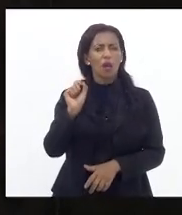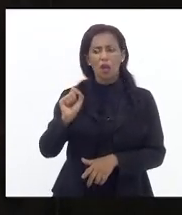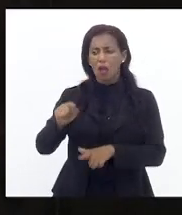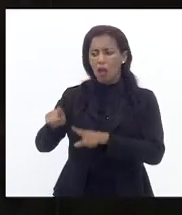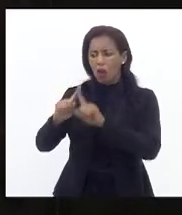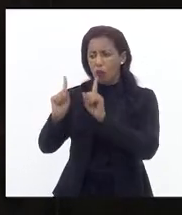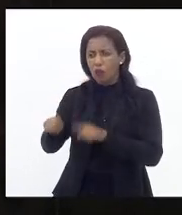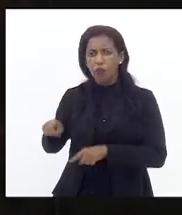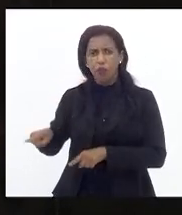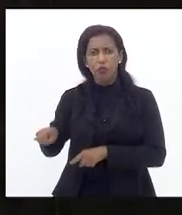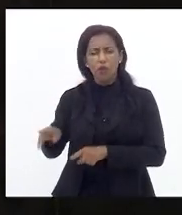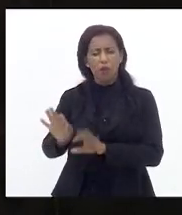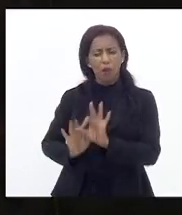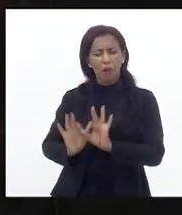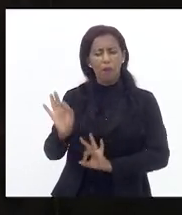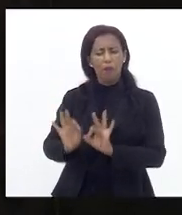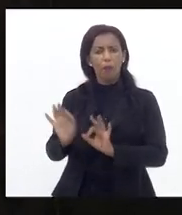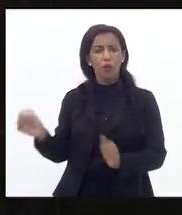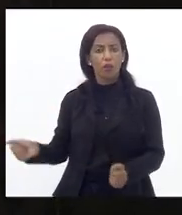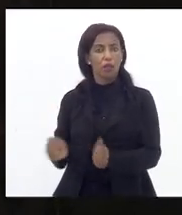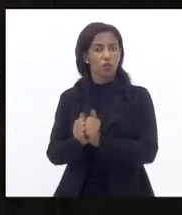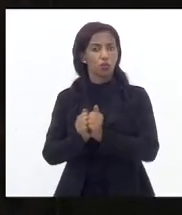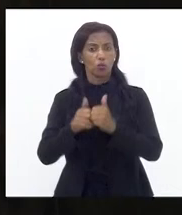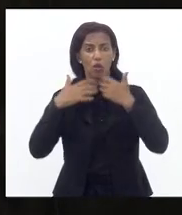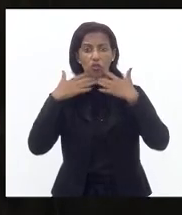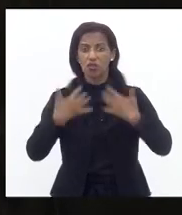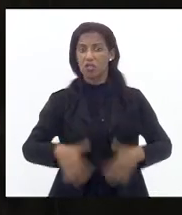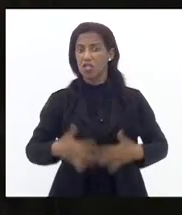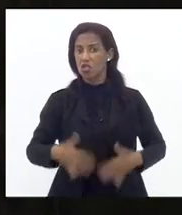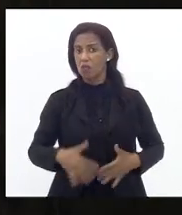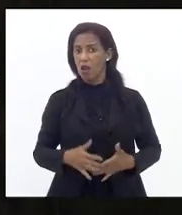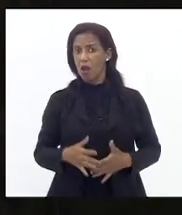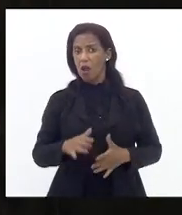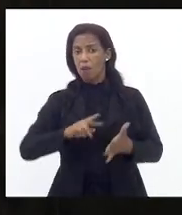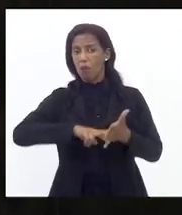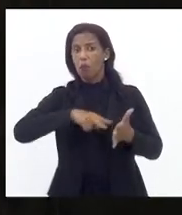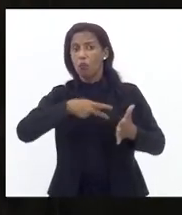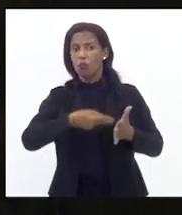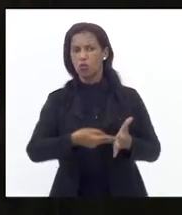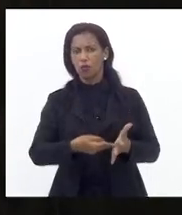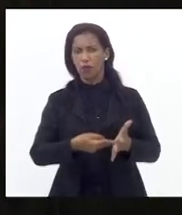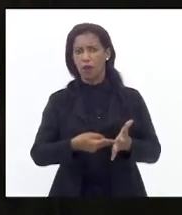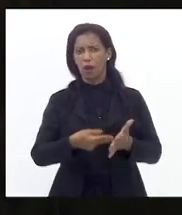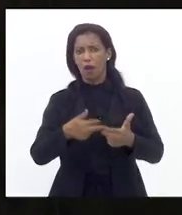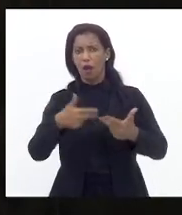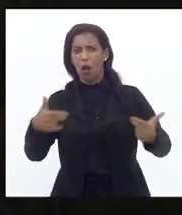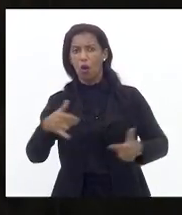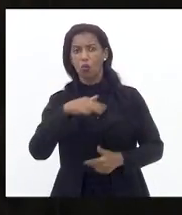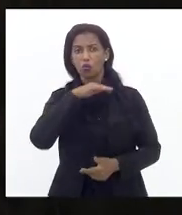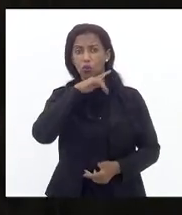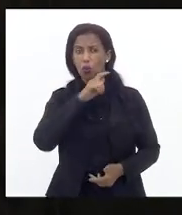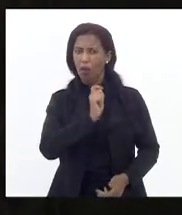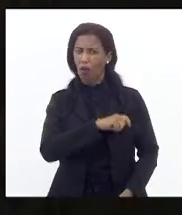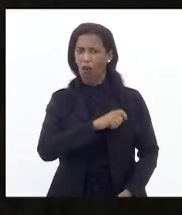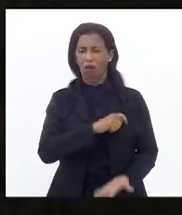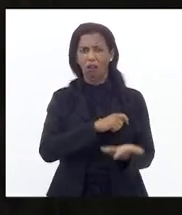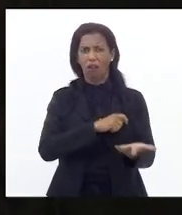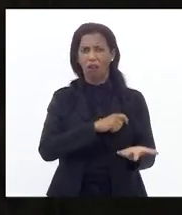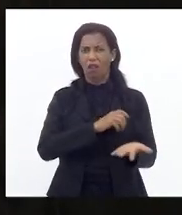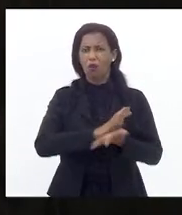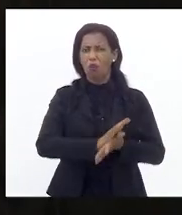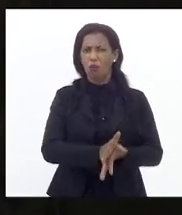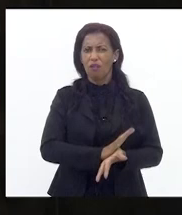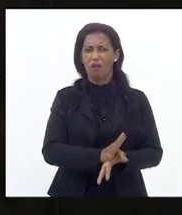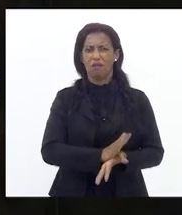elaborar o projeto junto não para chegar agora aqui desesperadamente nós estamos modificar algo ruim que vocês fizeram isso aqui é ruim é